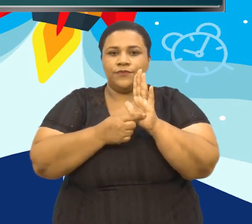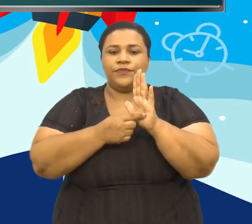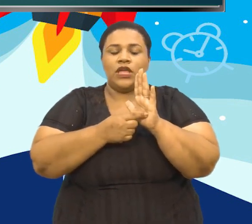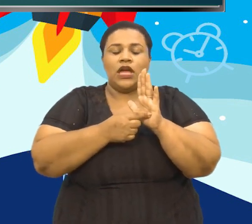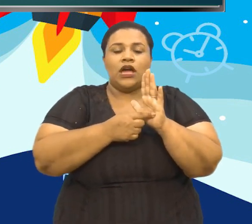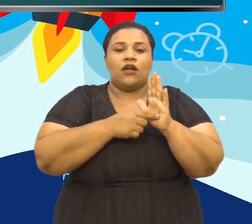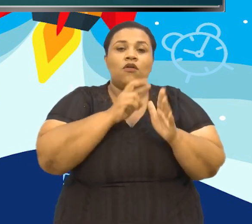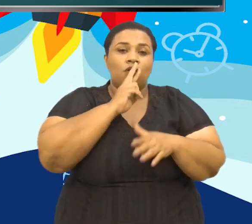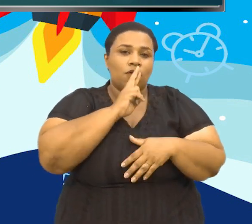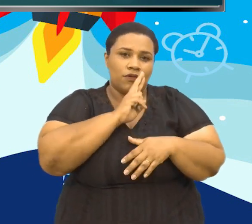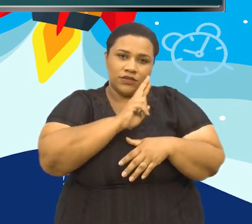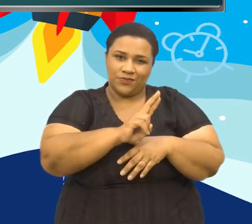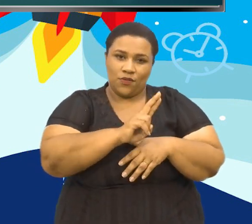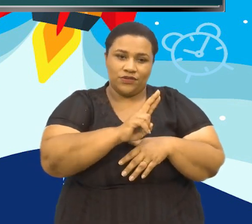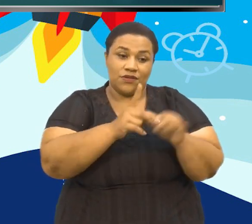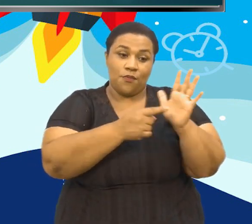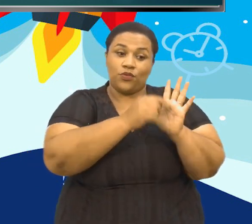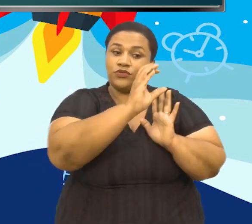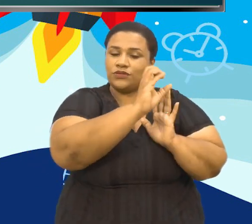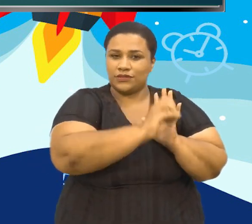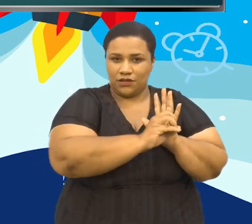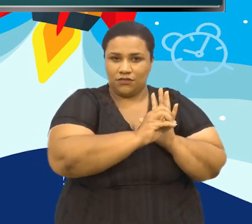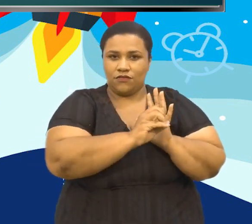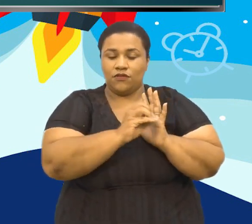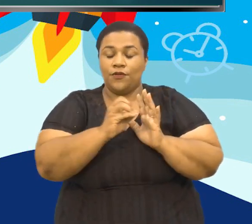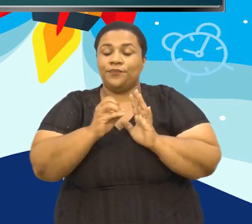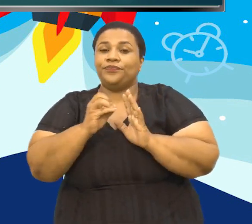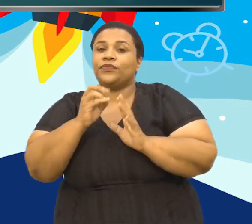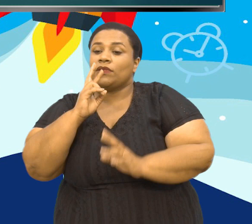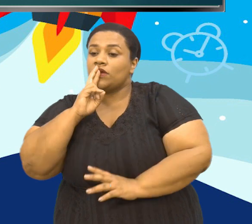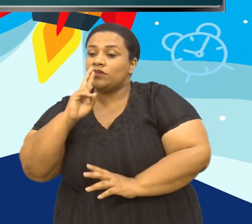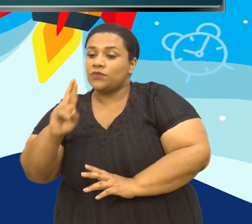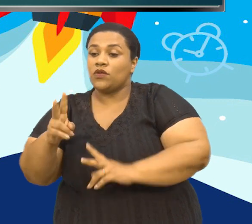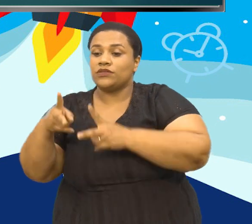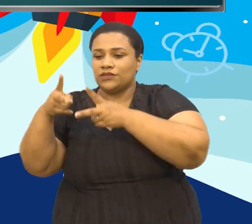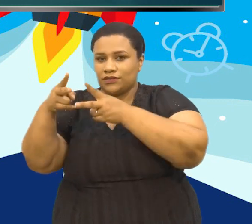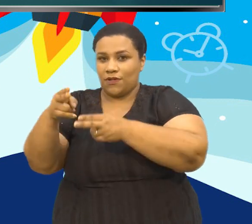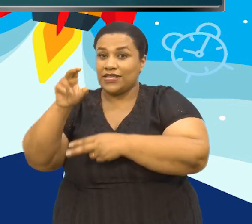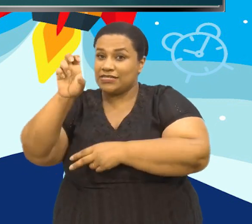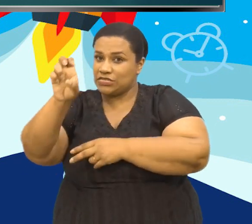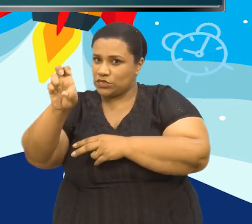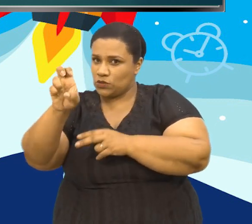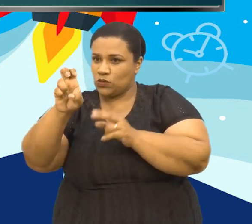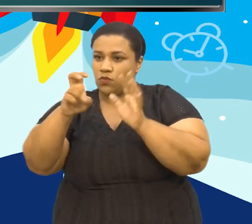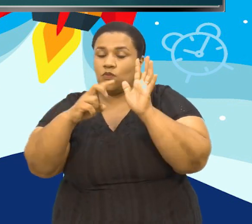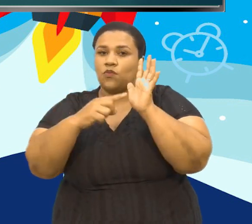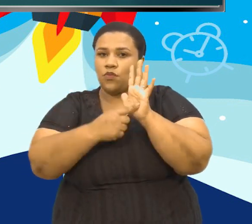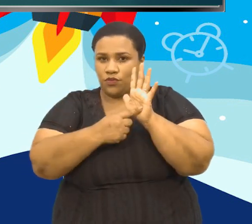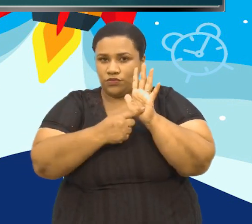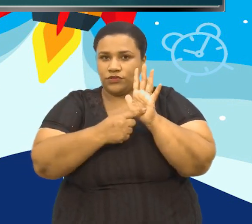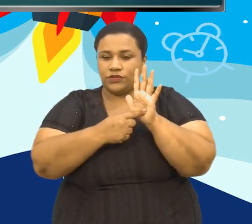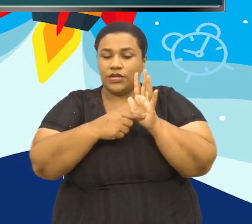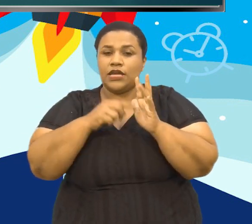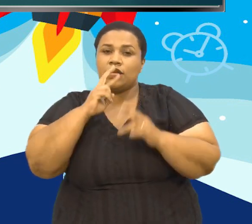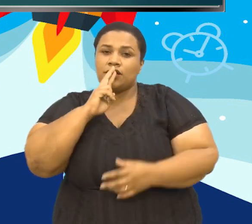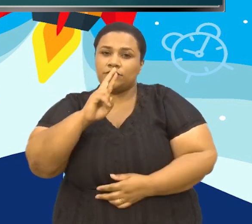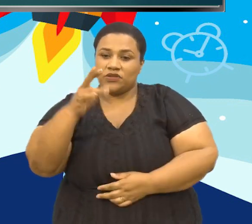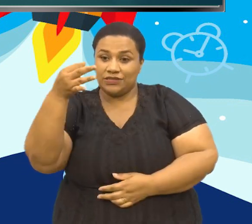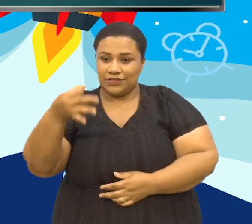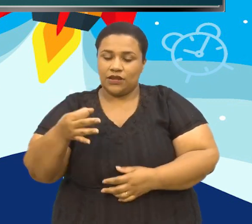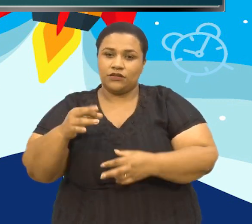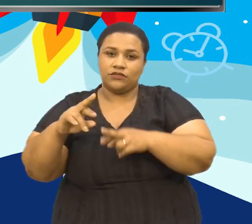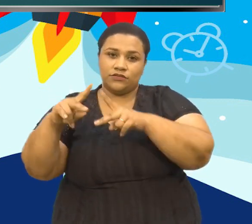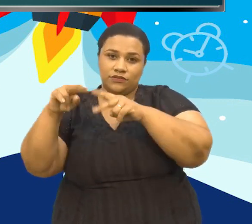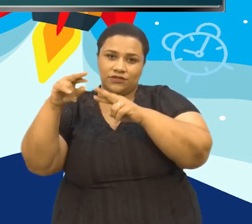0. Categorias com respostas iguais valem 5 pontos. E respostas certas e diferentes